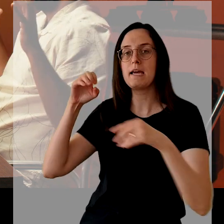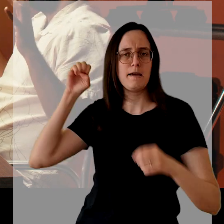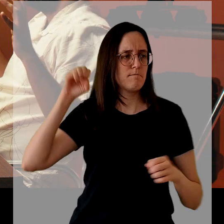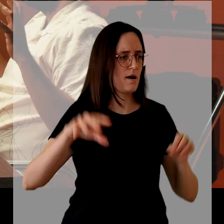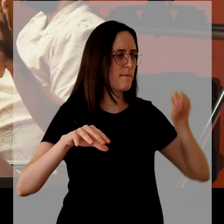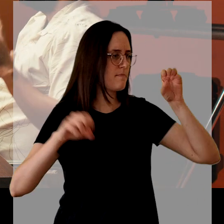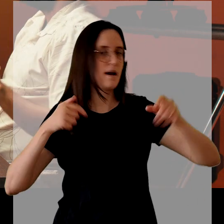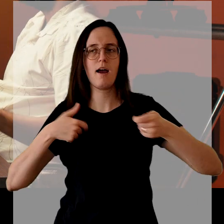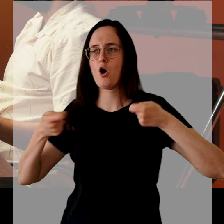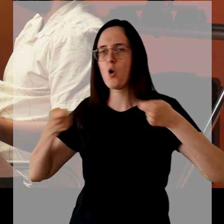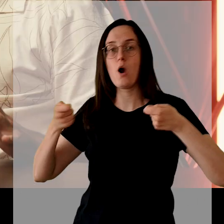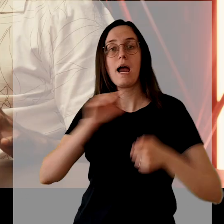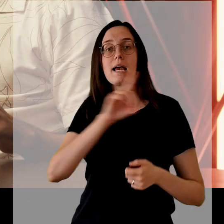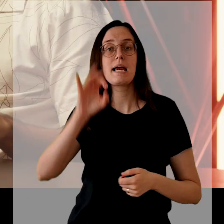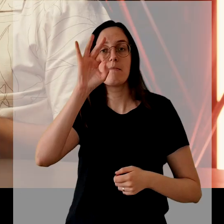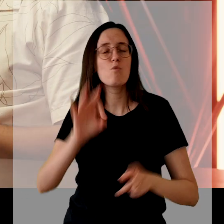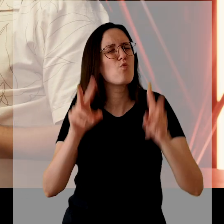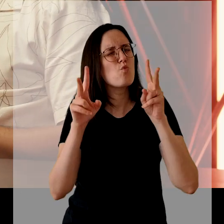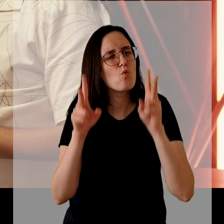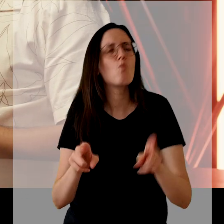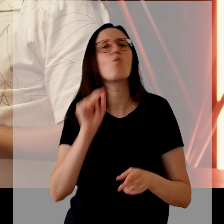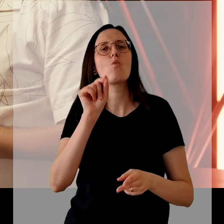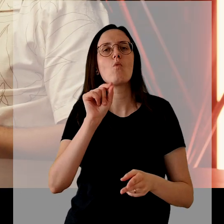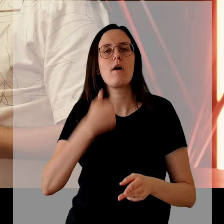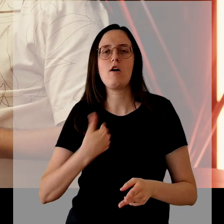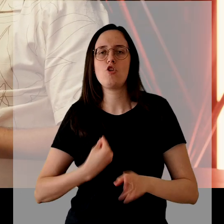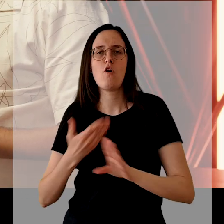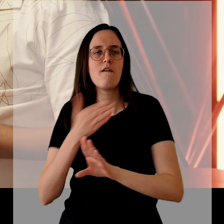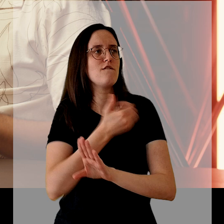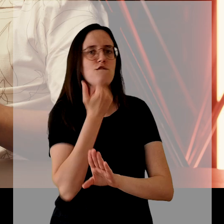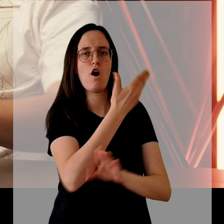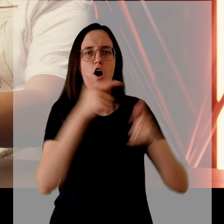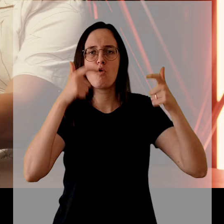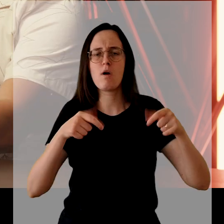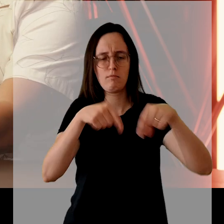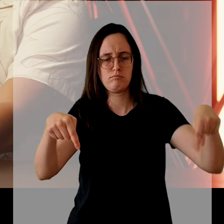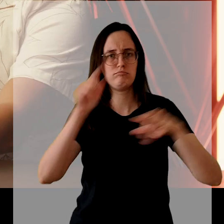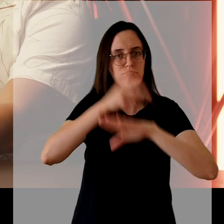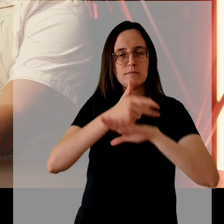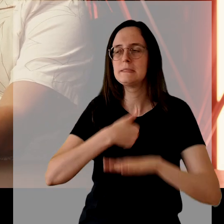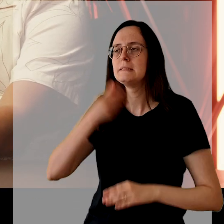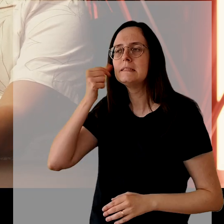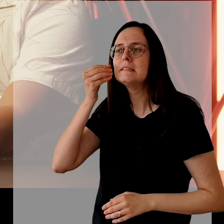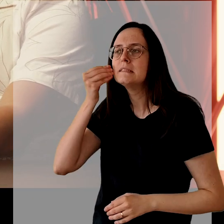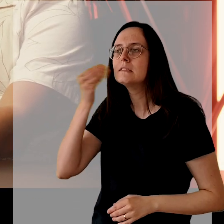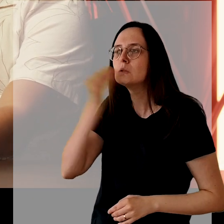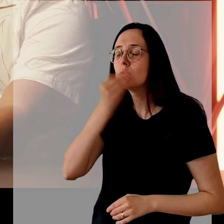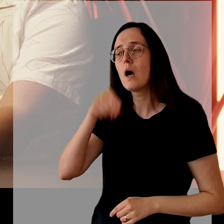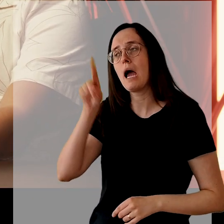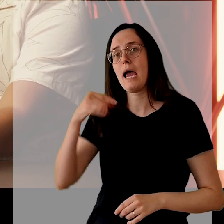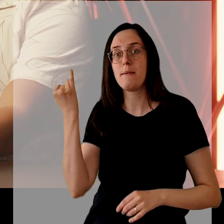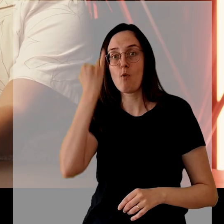uma iluminação que eu pudesse controlar 100% tal qual num estúdio. E aí eu consegui convencer eles de que isso era